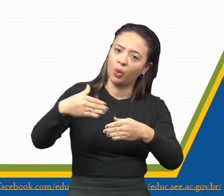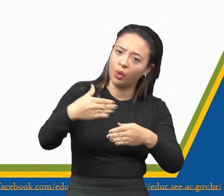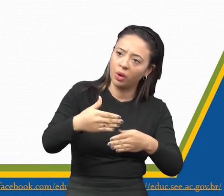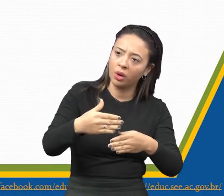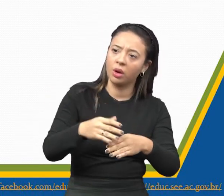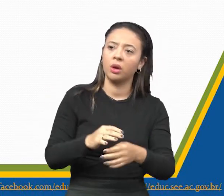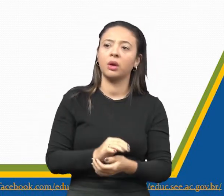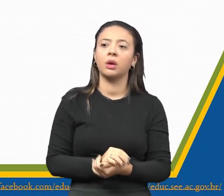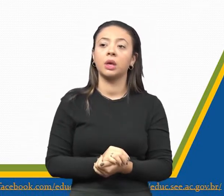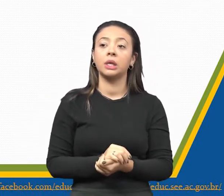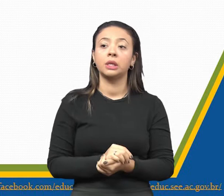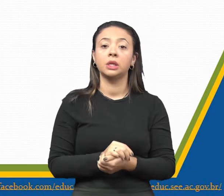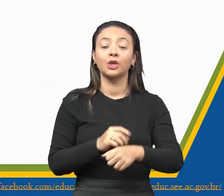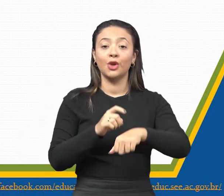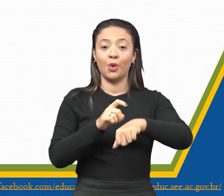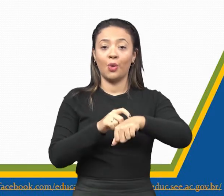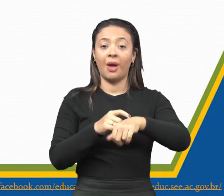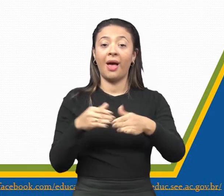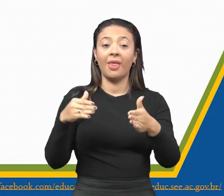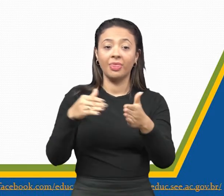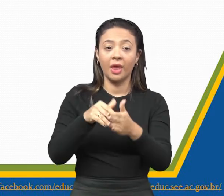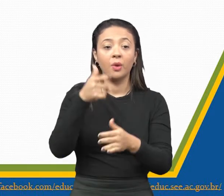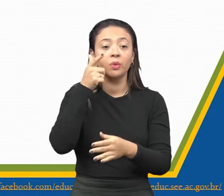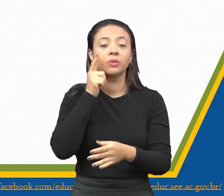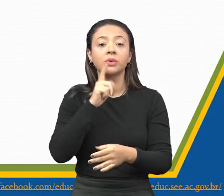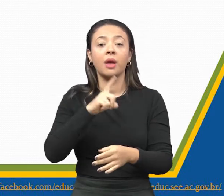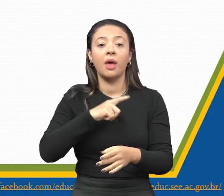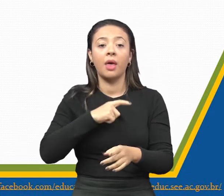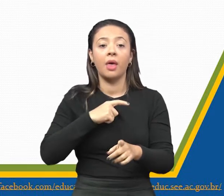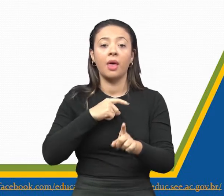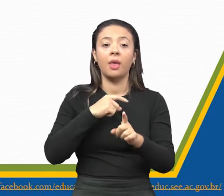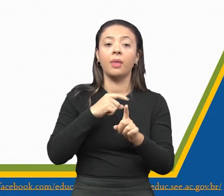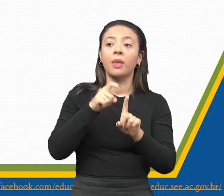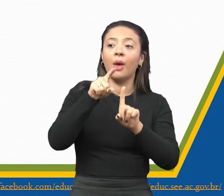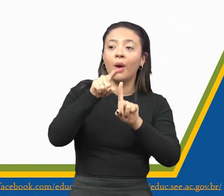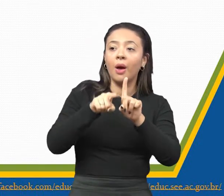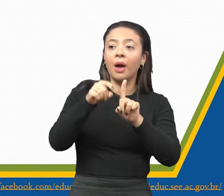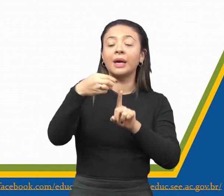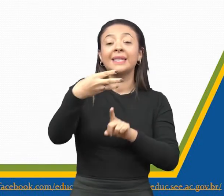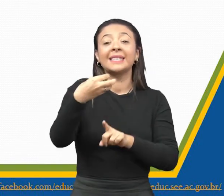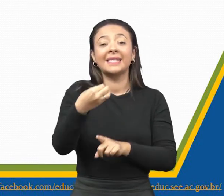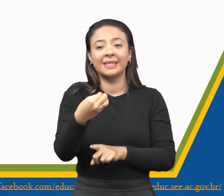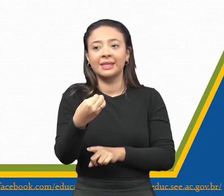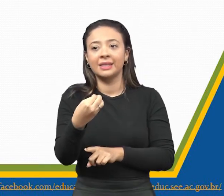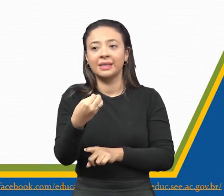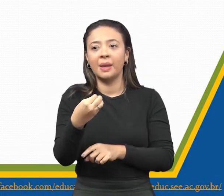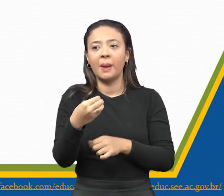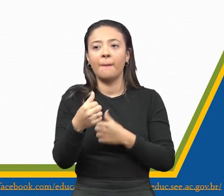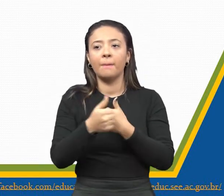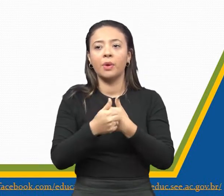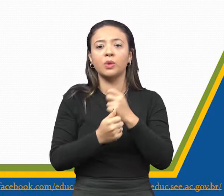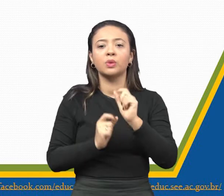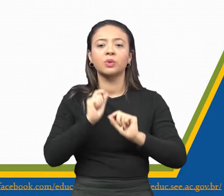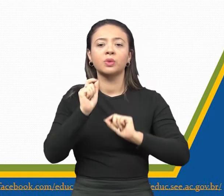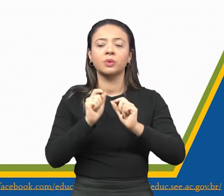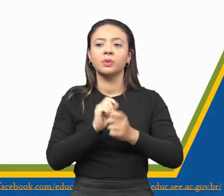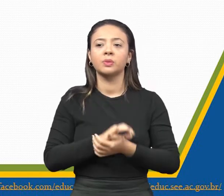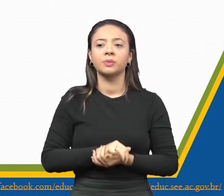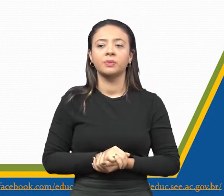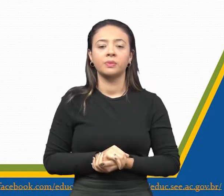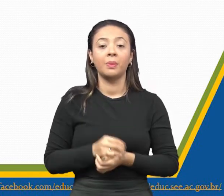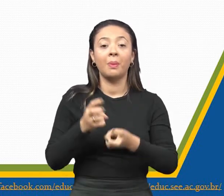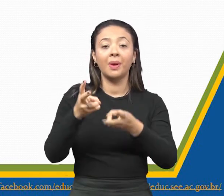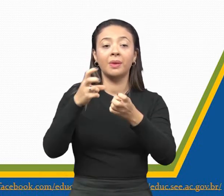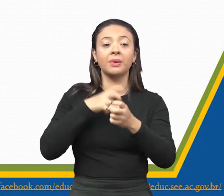hora até que a liga atinja 30 graus é mais próximo de. Você vai observar aí que nós